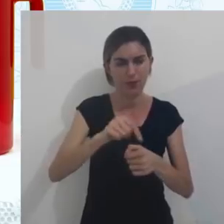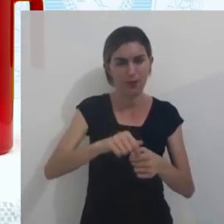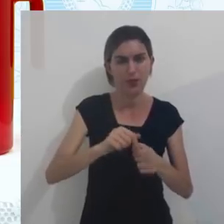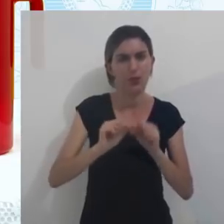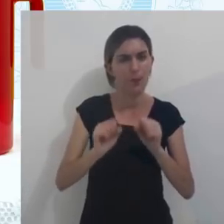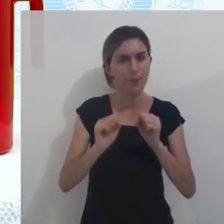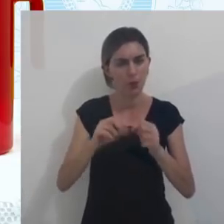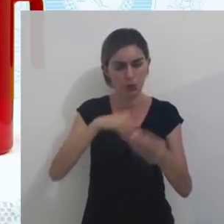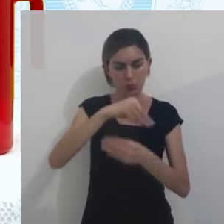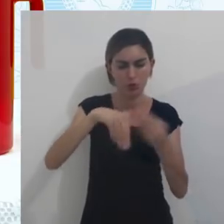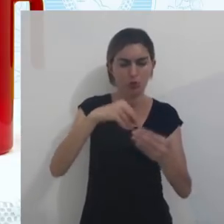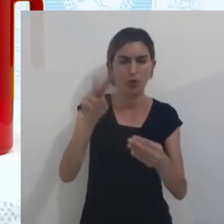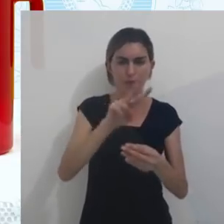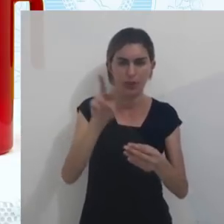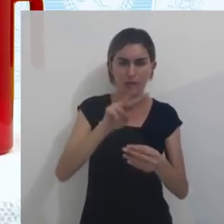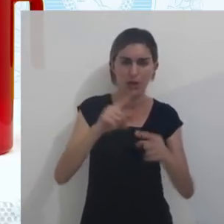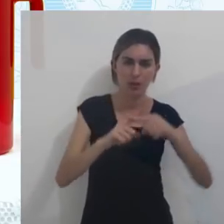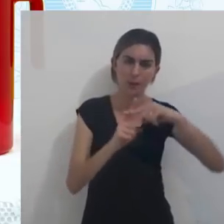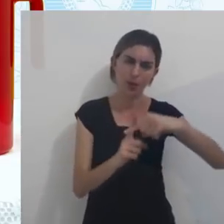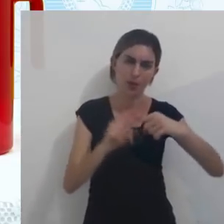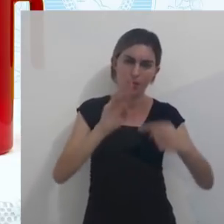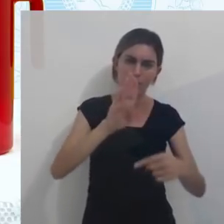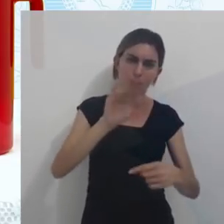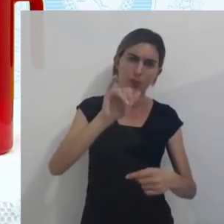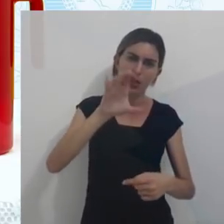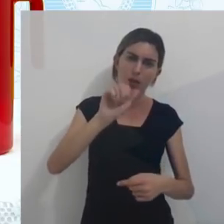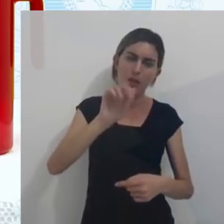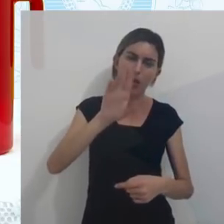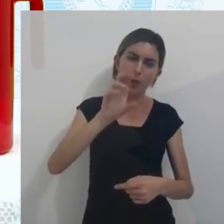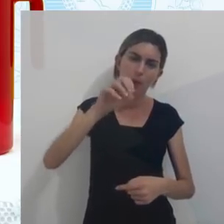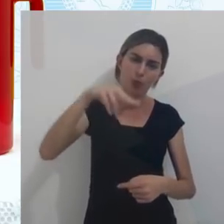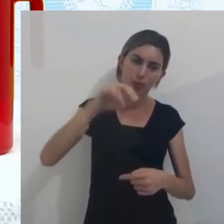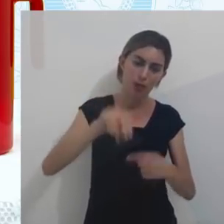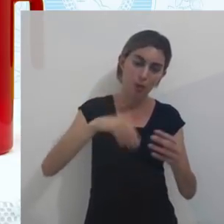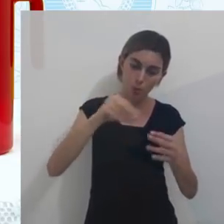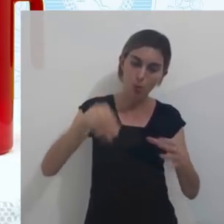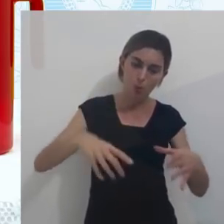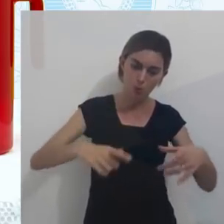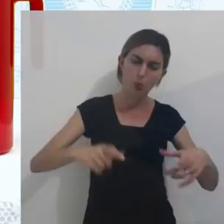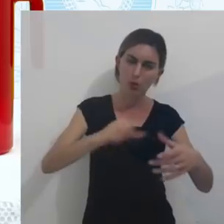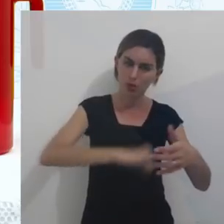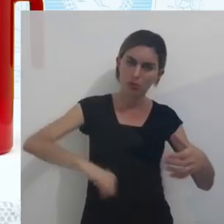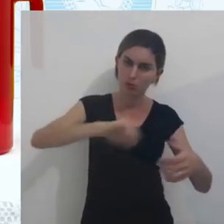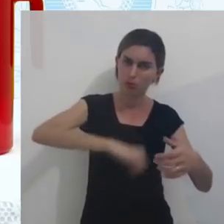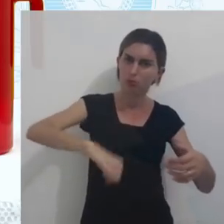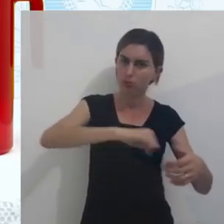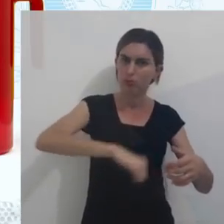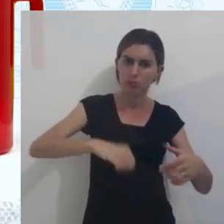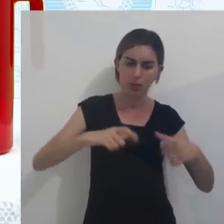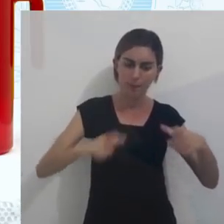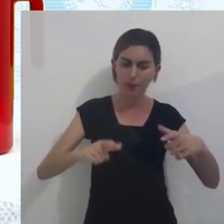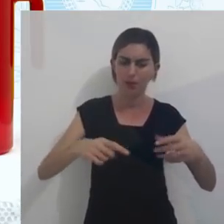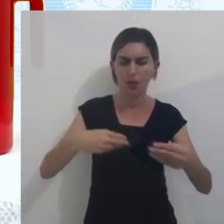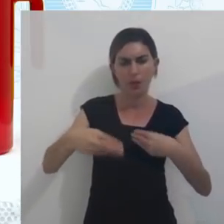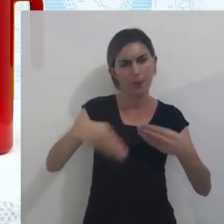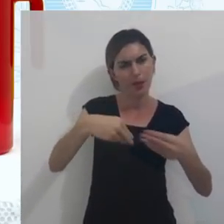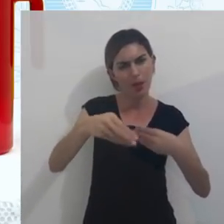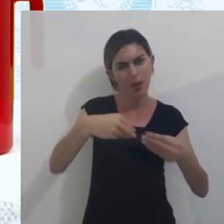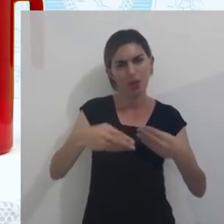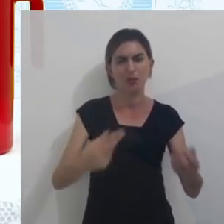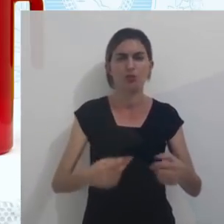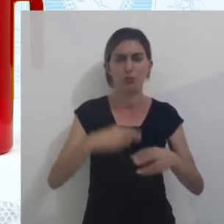você pode misturar vinagre mais o bicarbonato de sódio e colocar naquela panelinha de plástico que estava